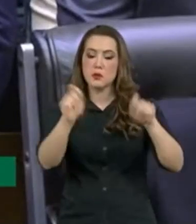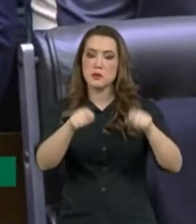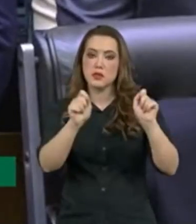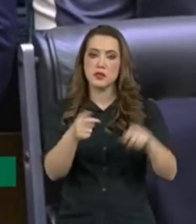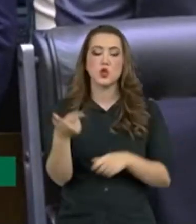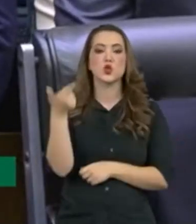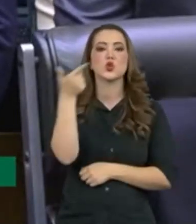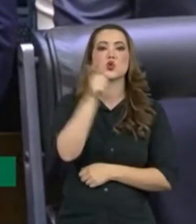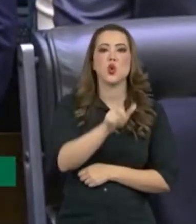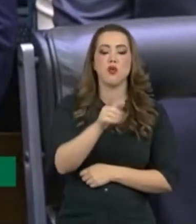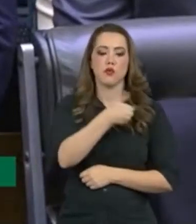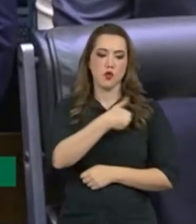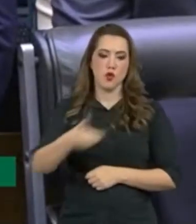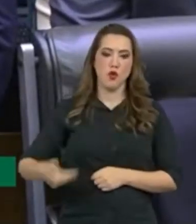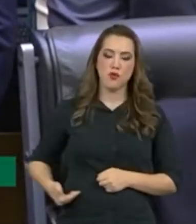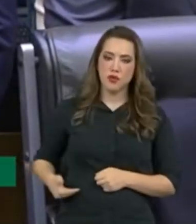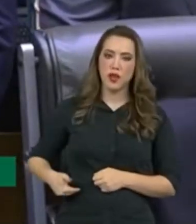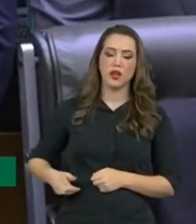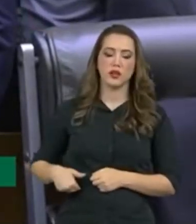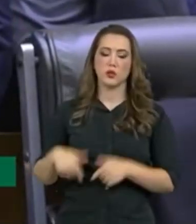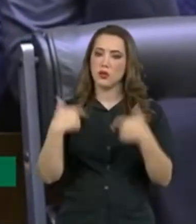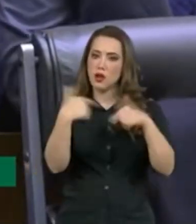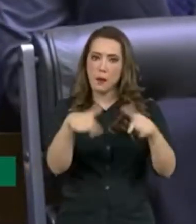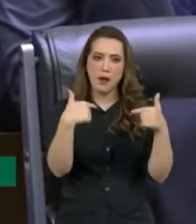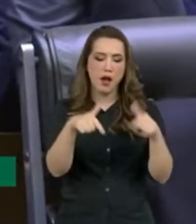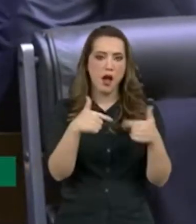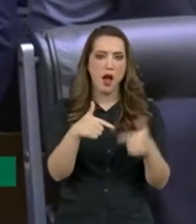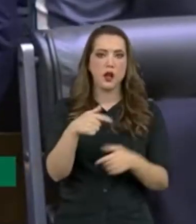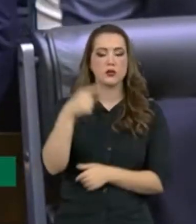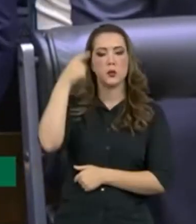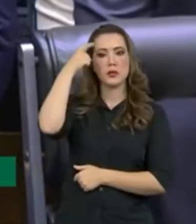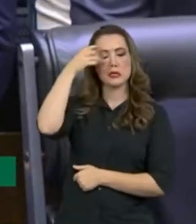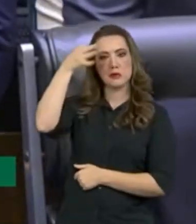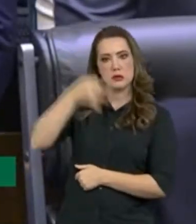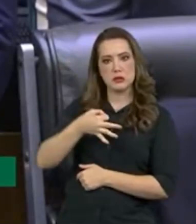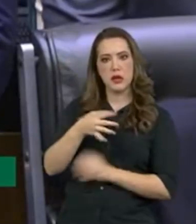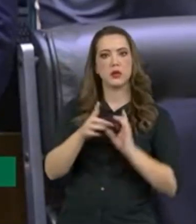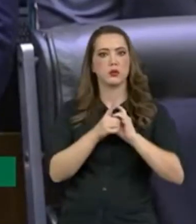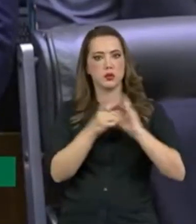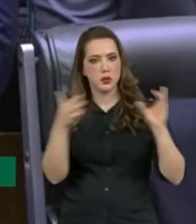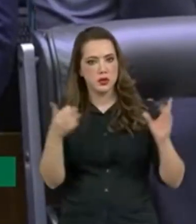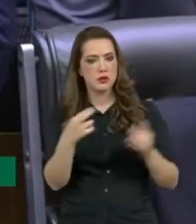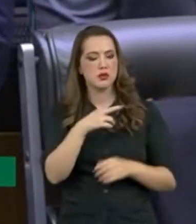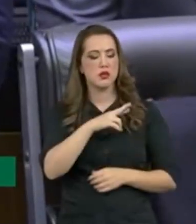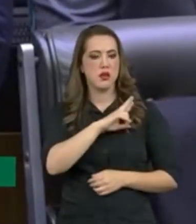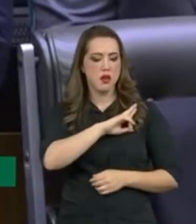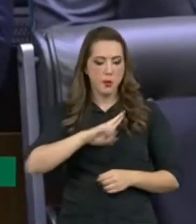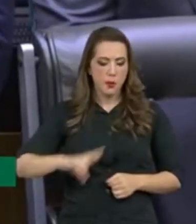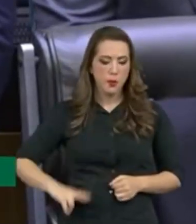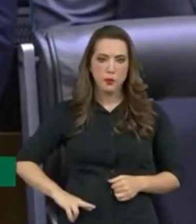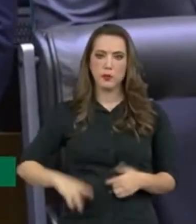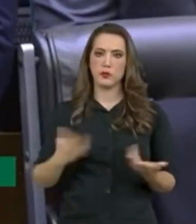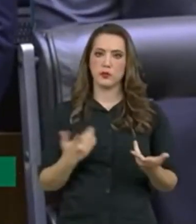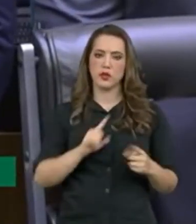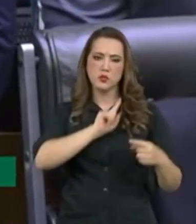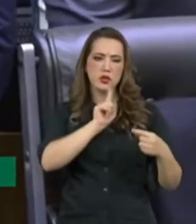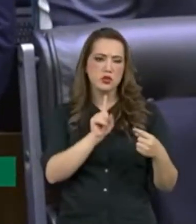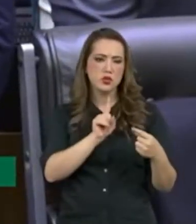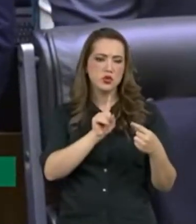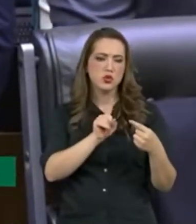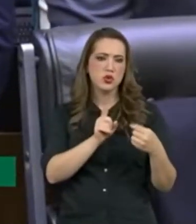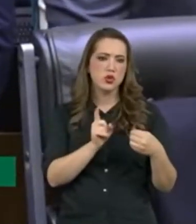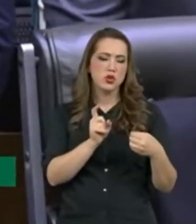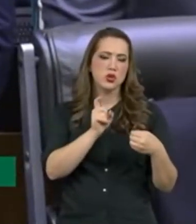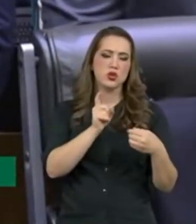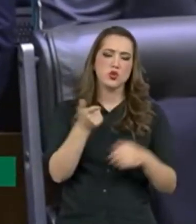o funcionamento do governo de maneira racional, republicana e democrática, para resgatar o papel das